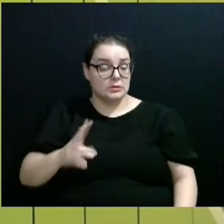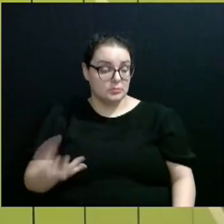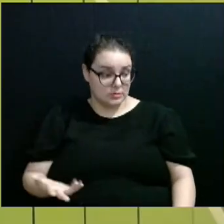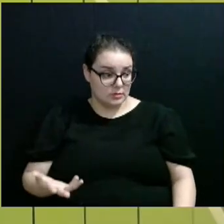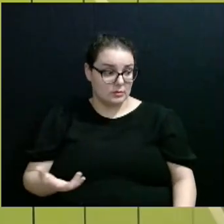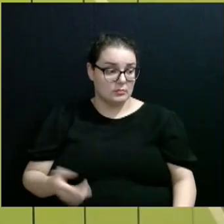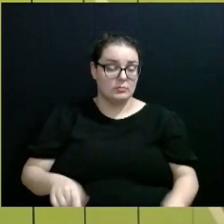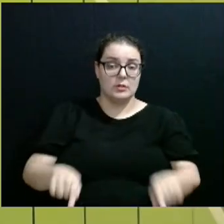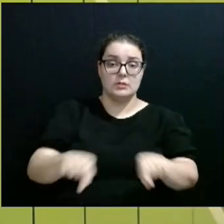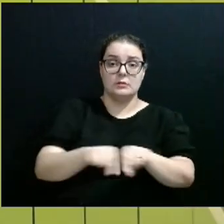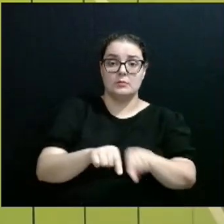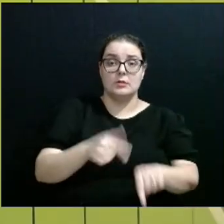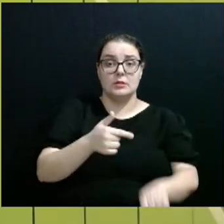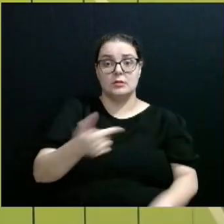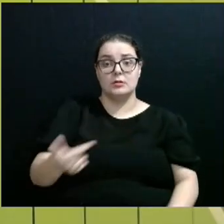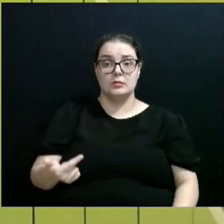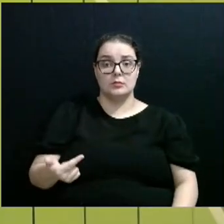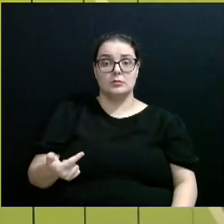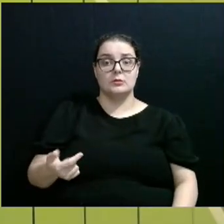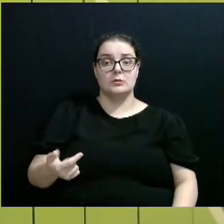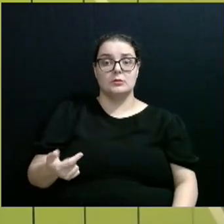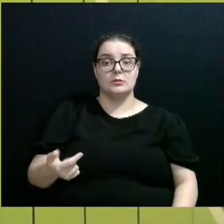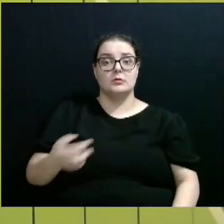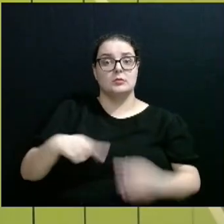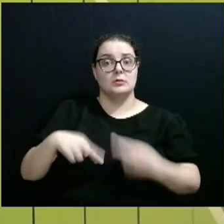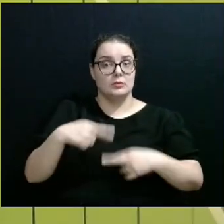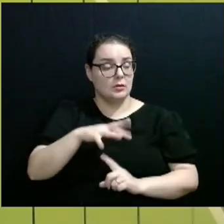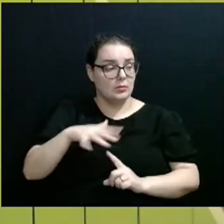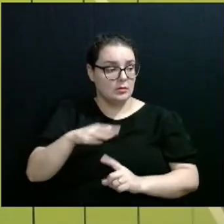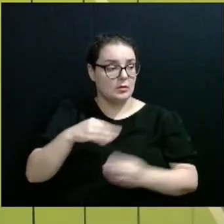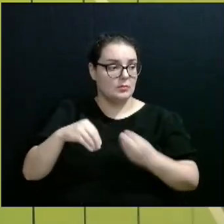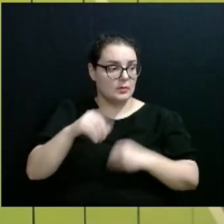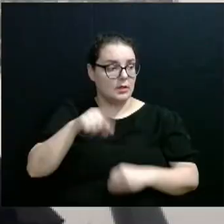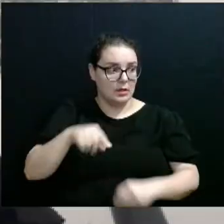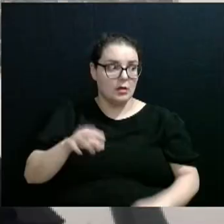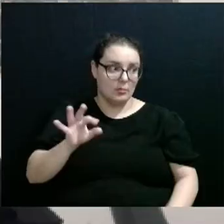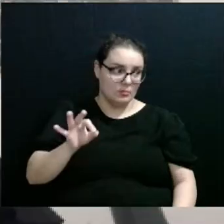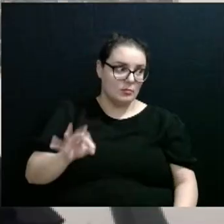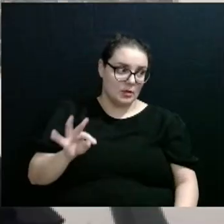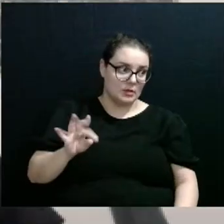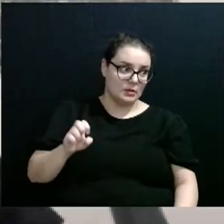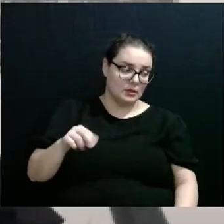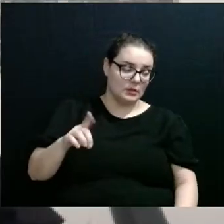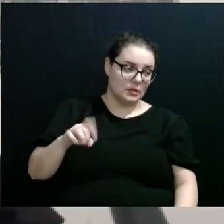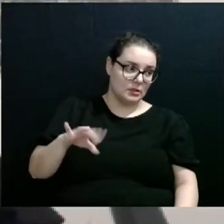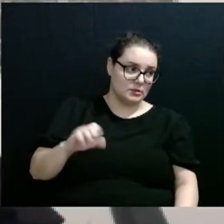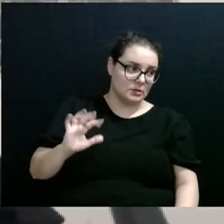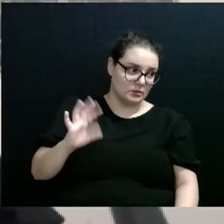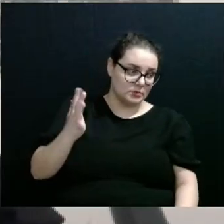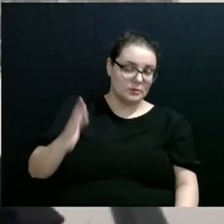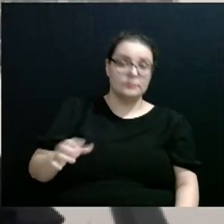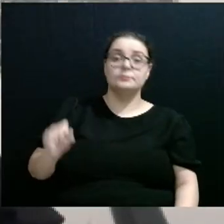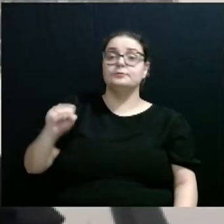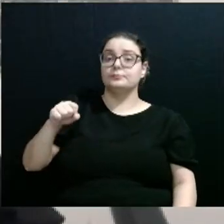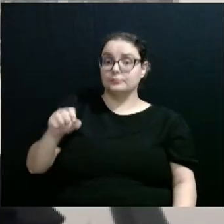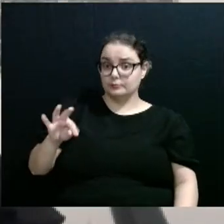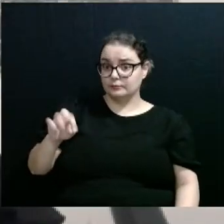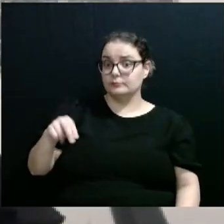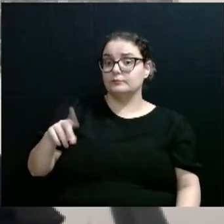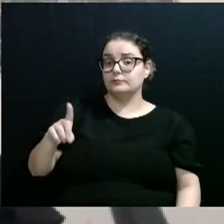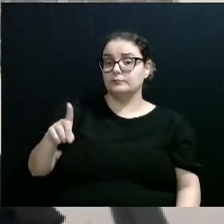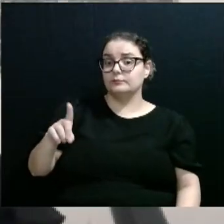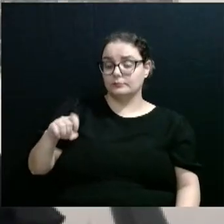ter essa questão ambiental envolvida? É uma tendência? Sim, é uma tendência, né? O que a gente chama